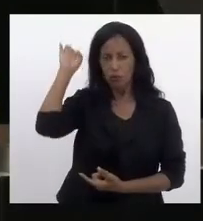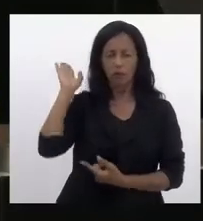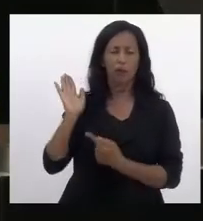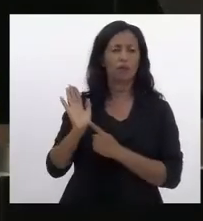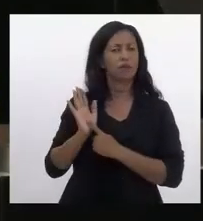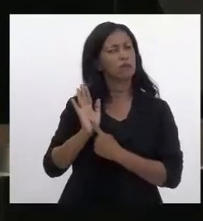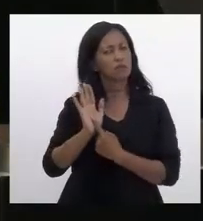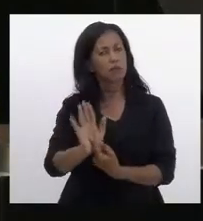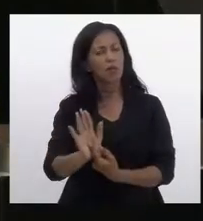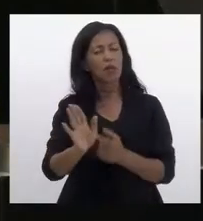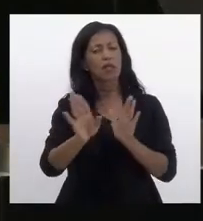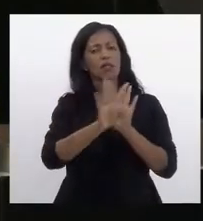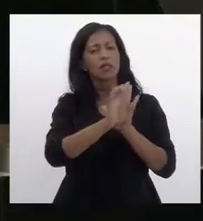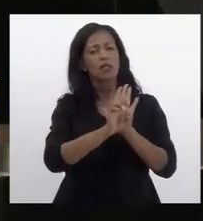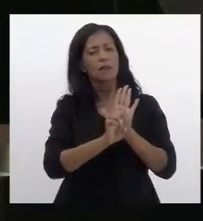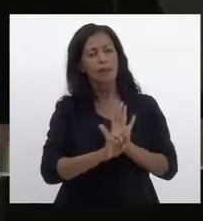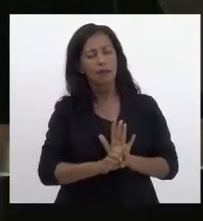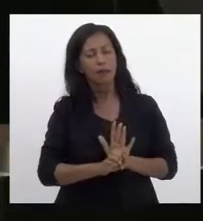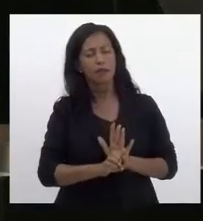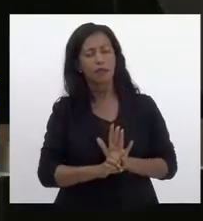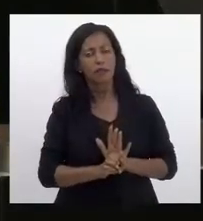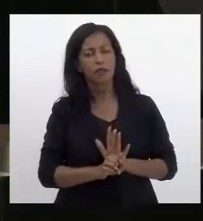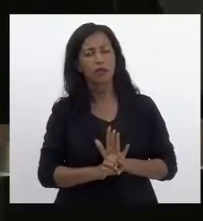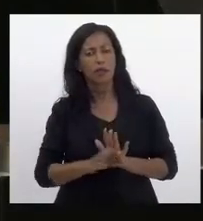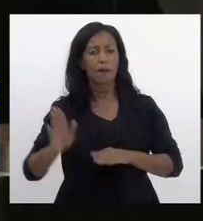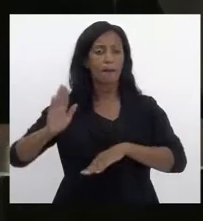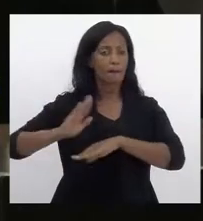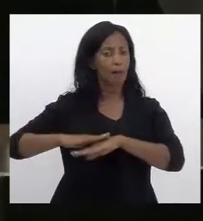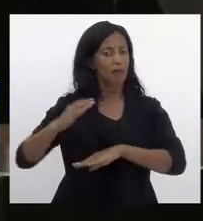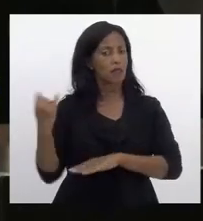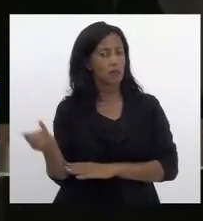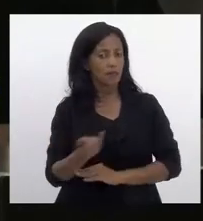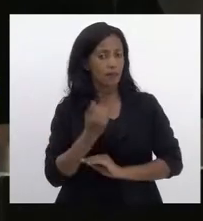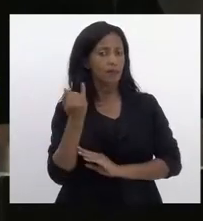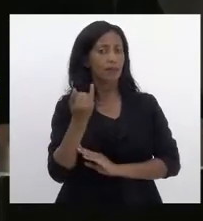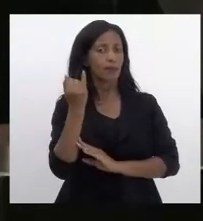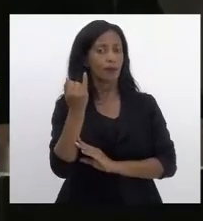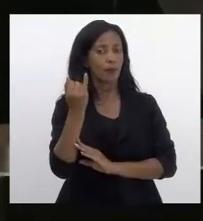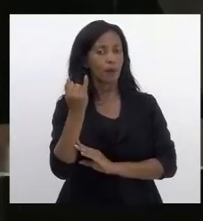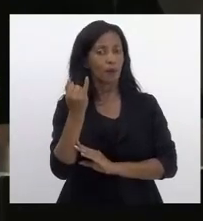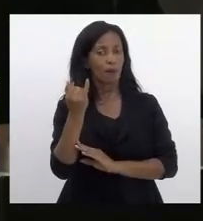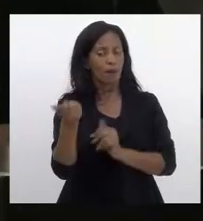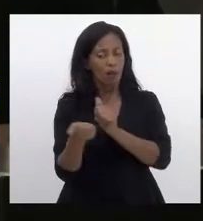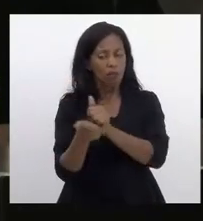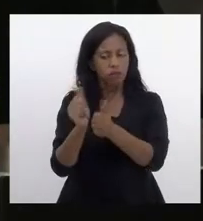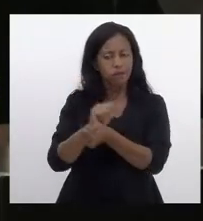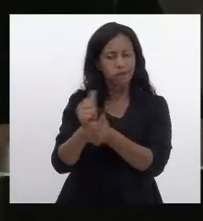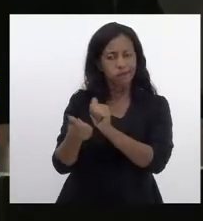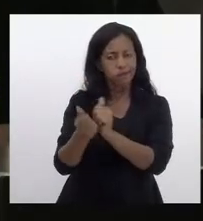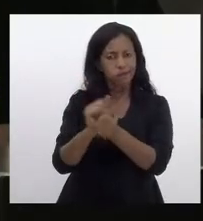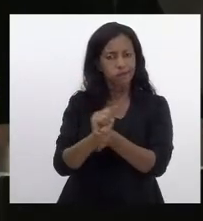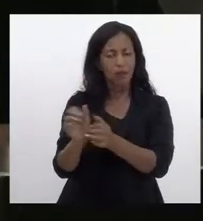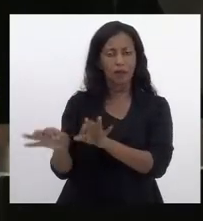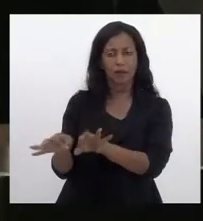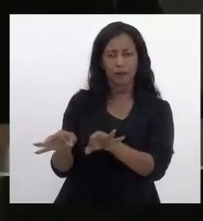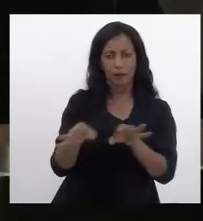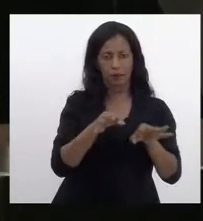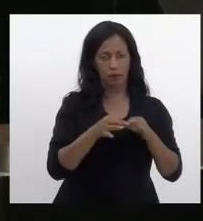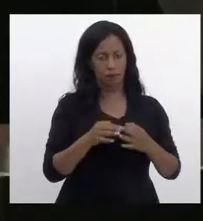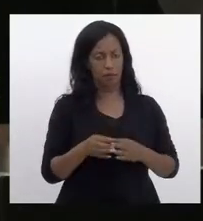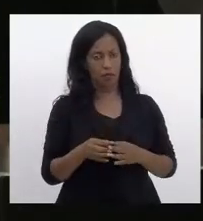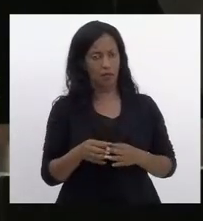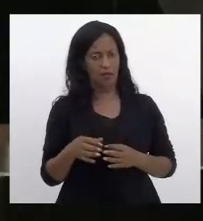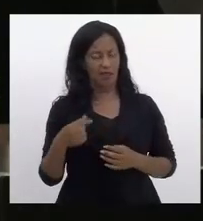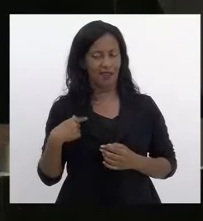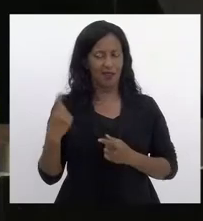apresentar as emendas que são mais importantes para adequar esse projeto. Eu quero